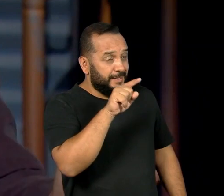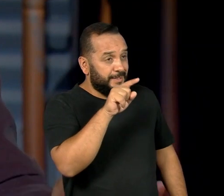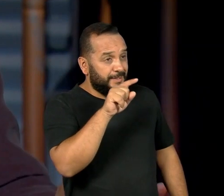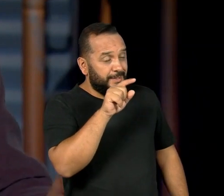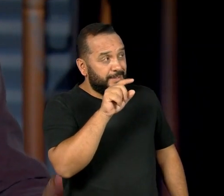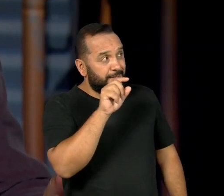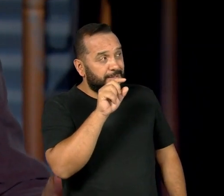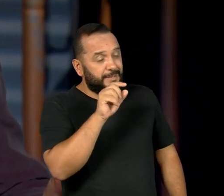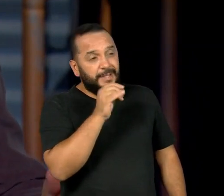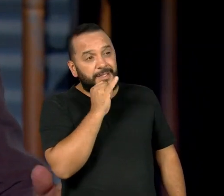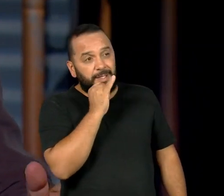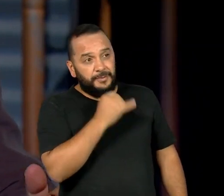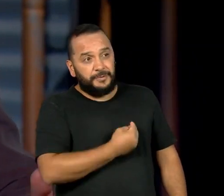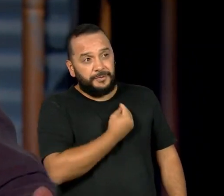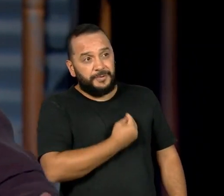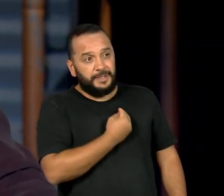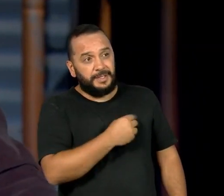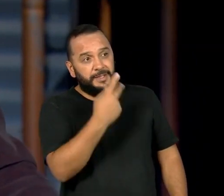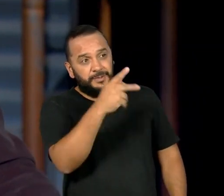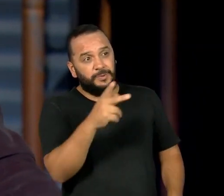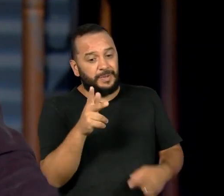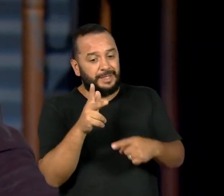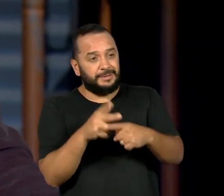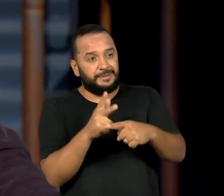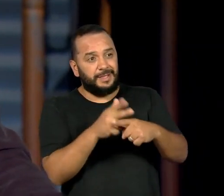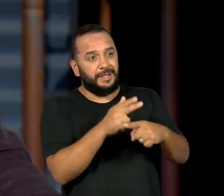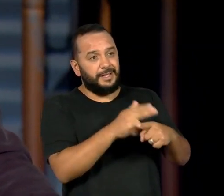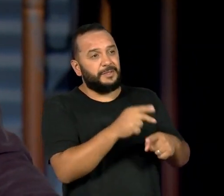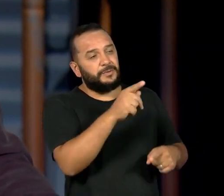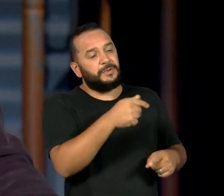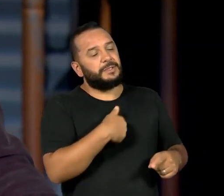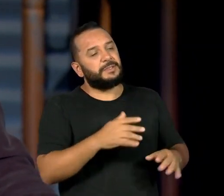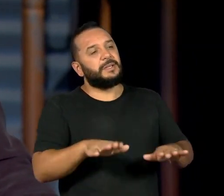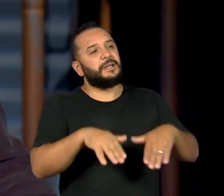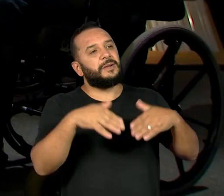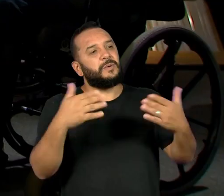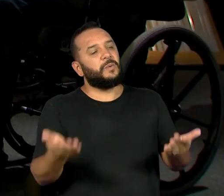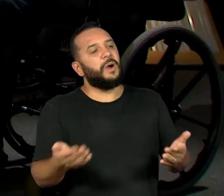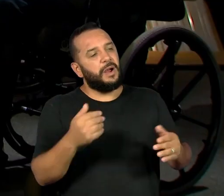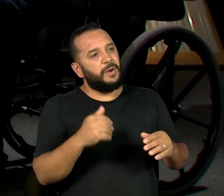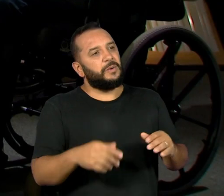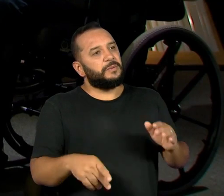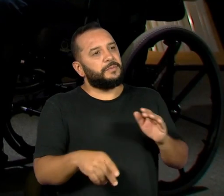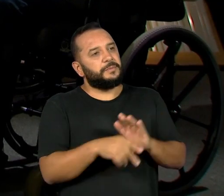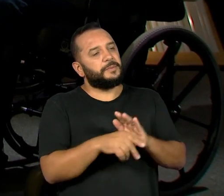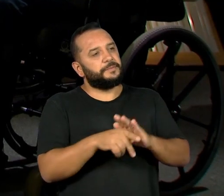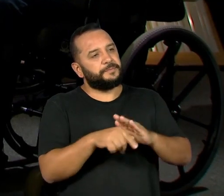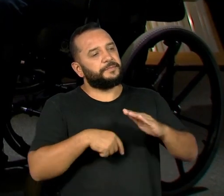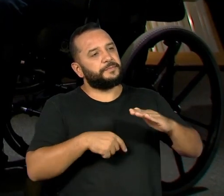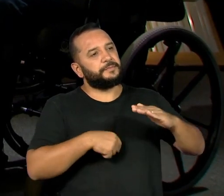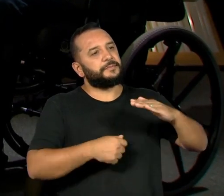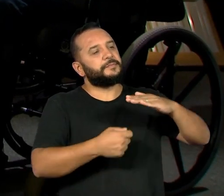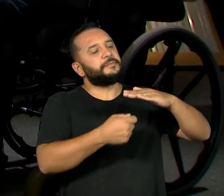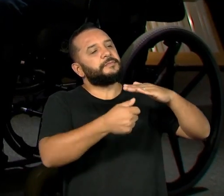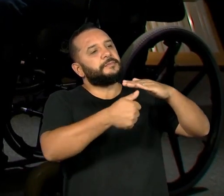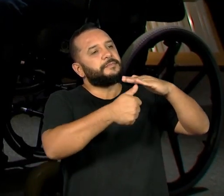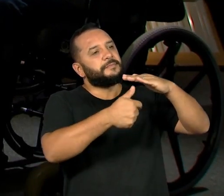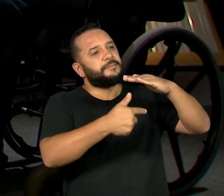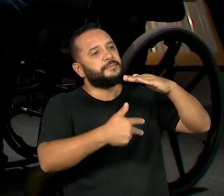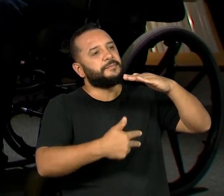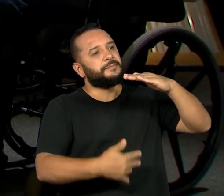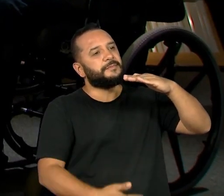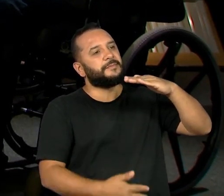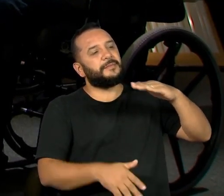série, você estaria em que temporada agora da sua vida? Eu estaria num episódio em que eu